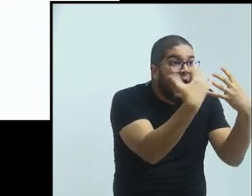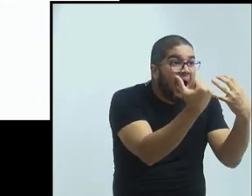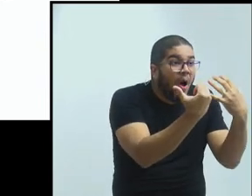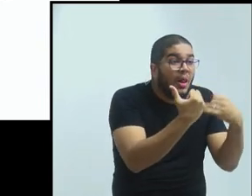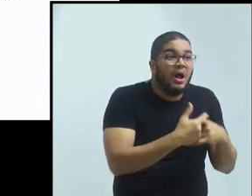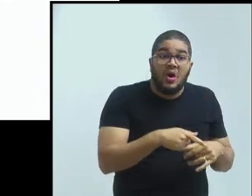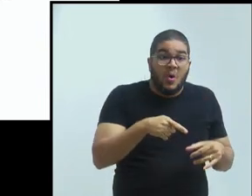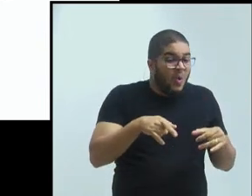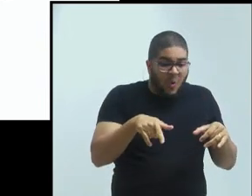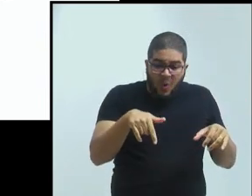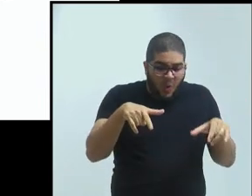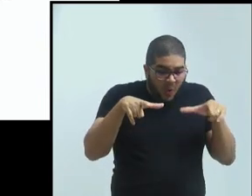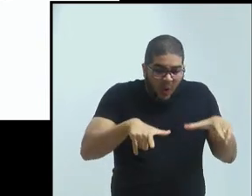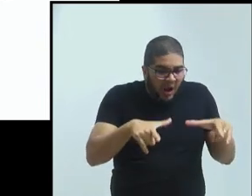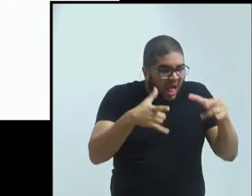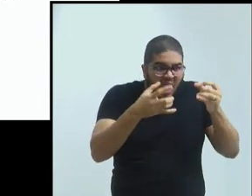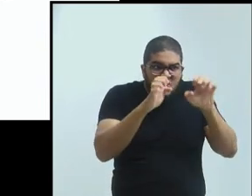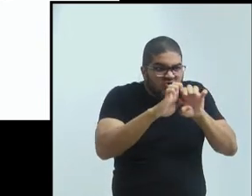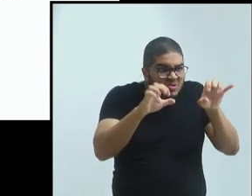Então,